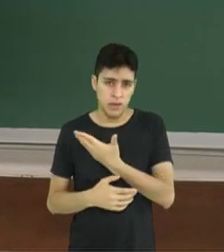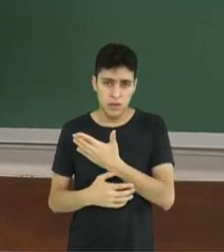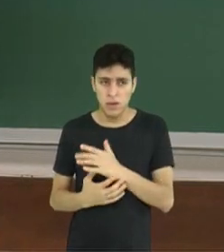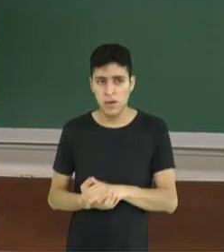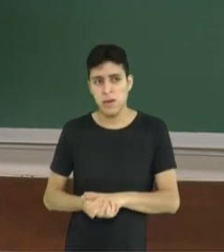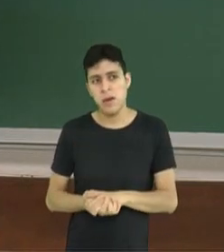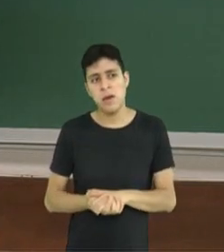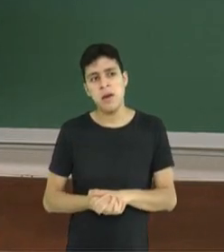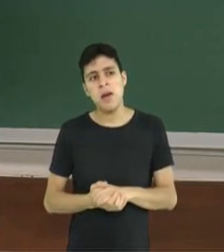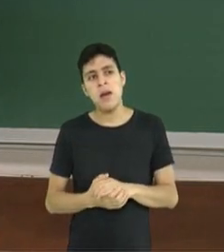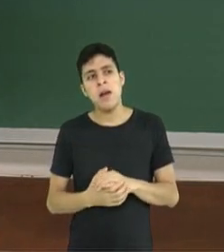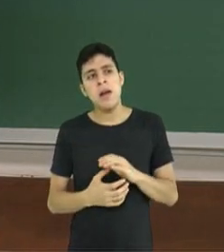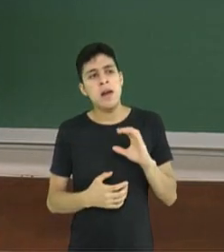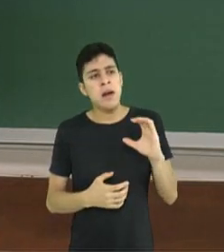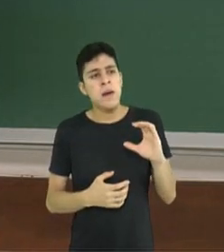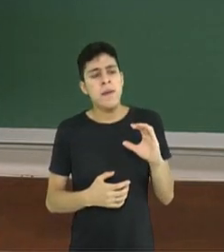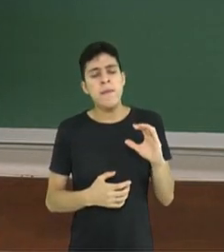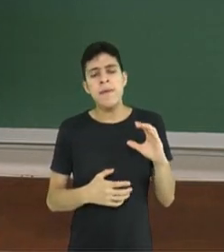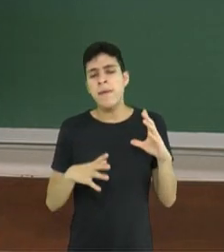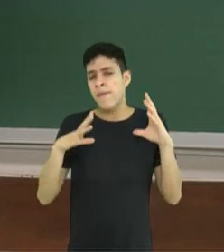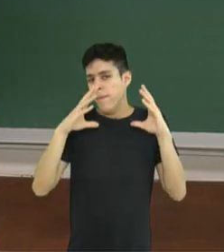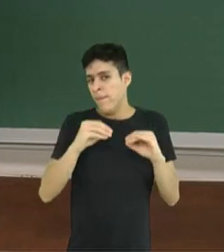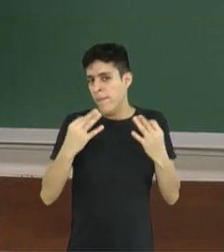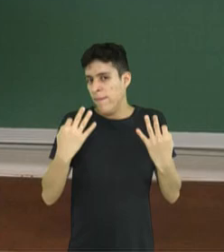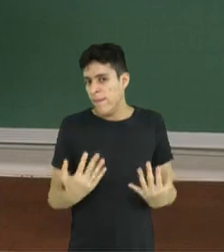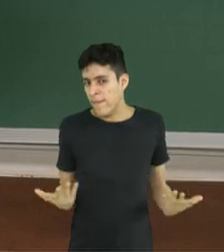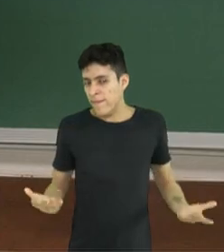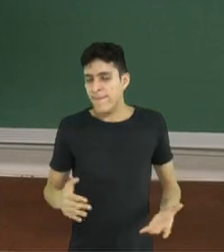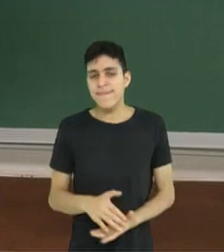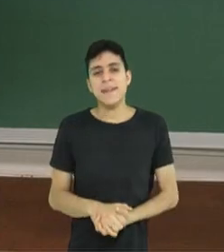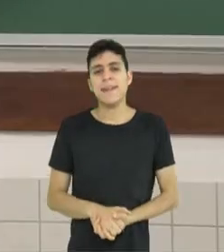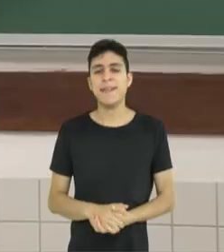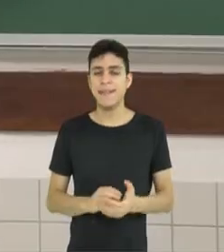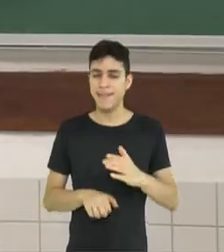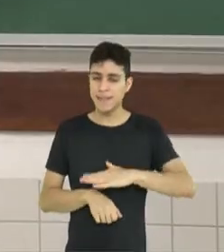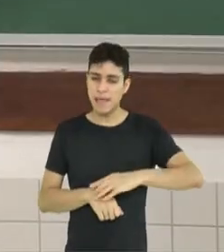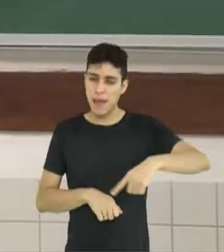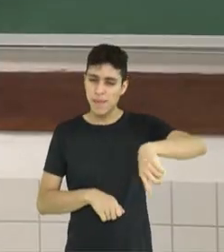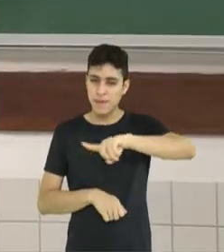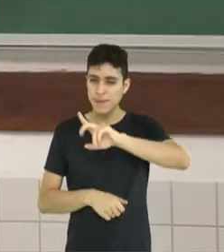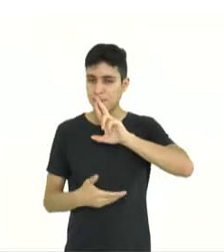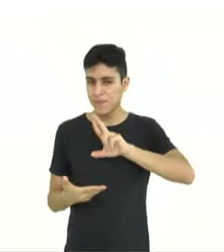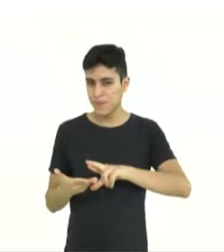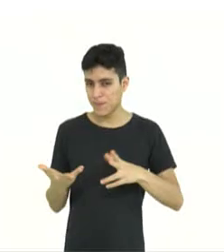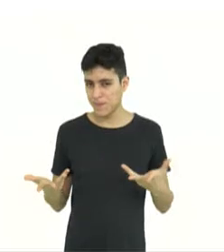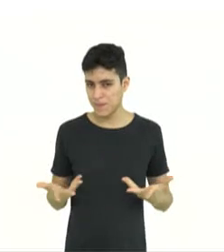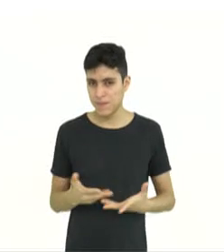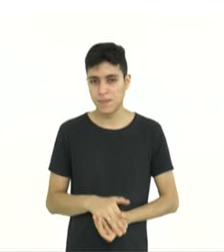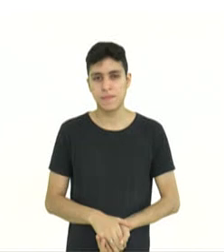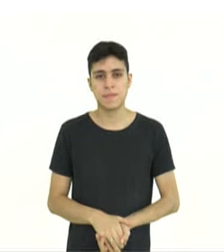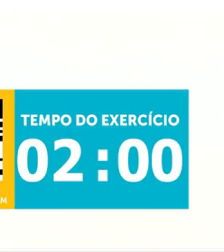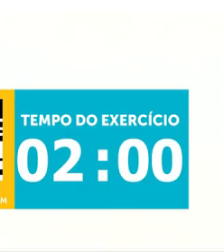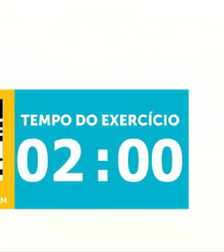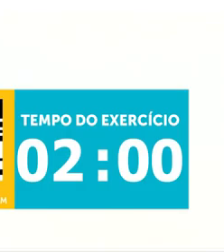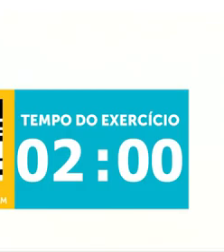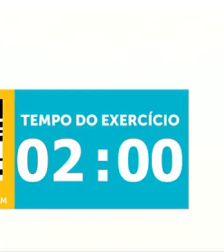alternativa 2 Está correto ou alternativa a ser todas estão corretas vou dar um tempinho já volto